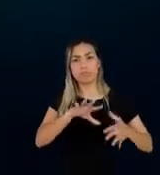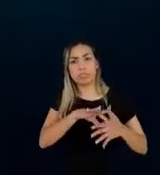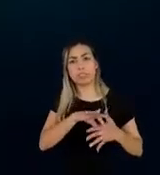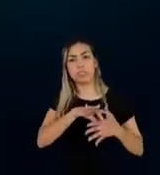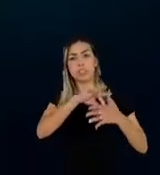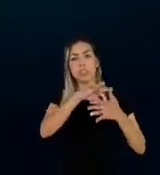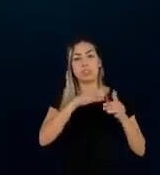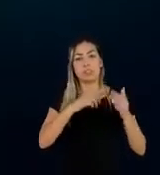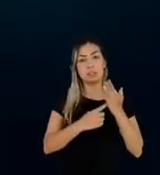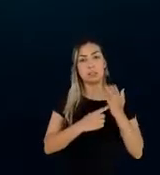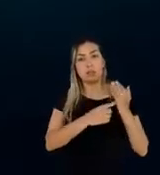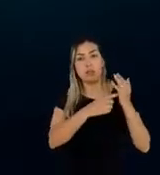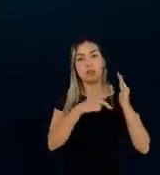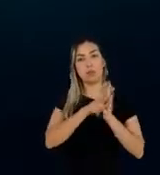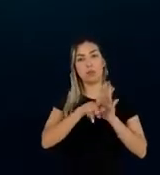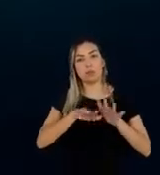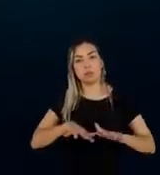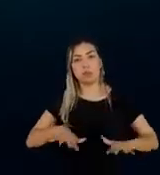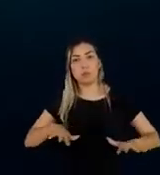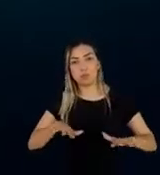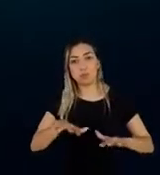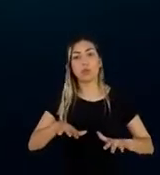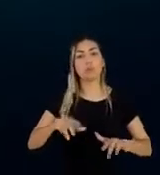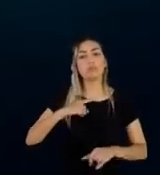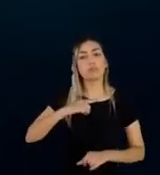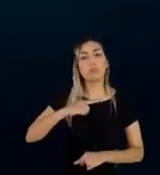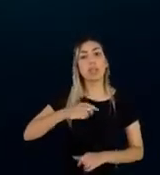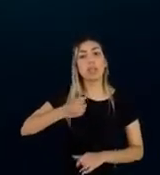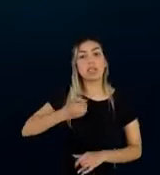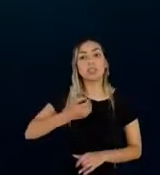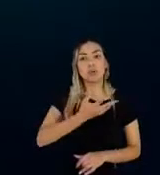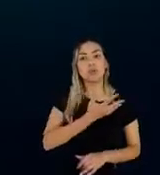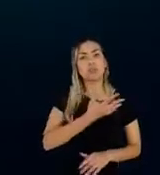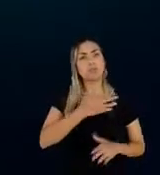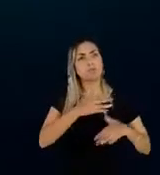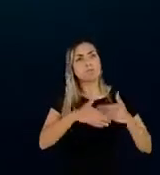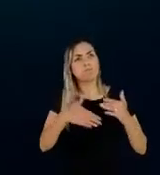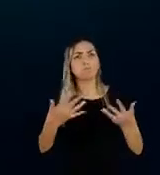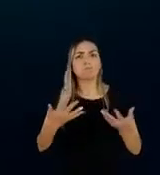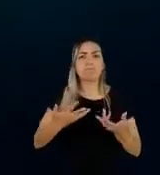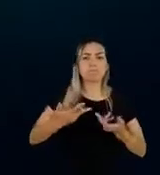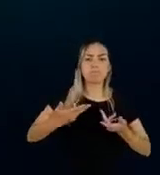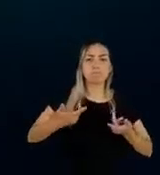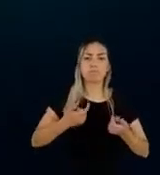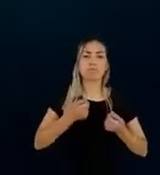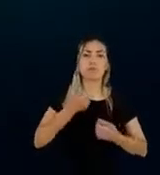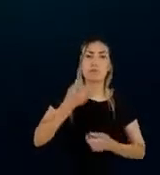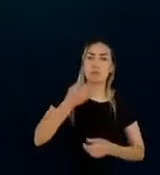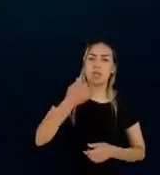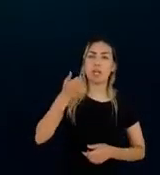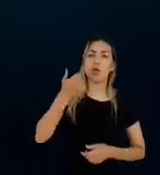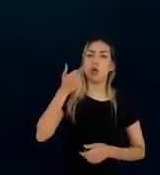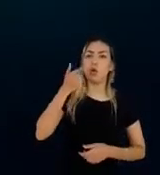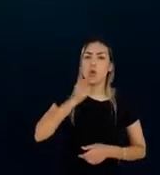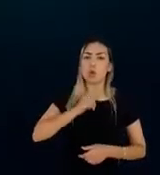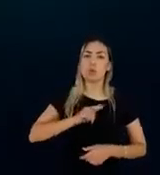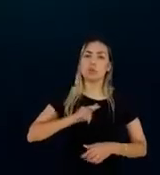do setor, a inovação aprimorando e suportando novas competências